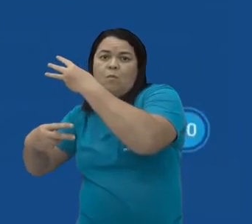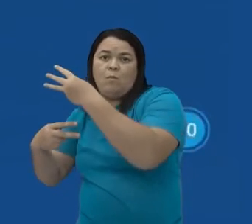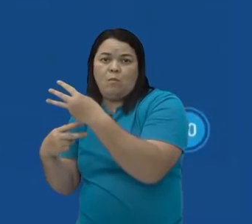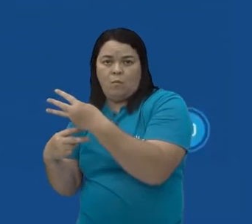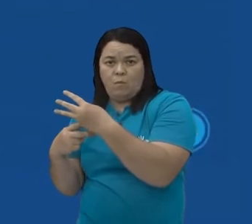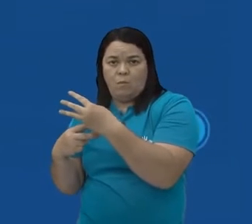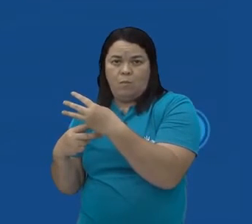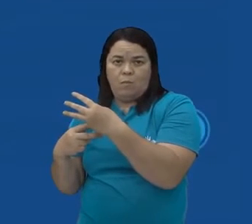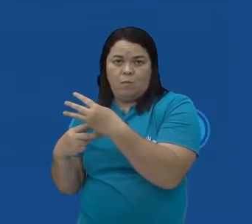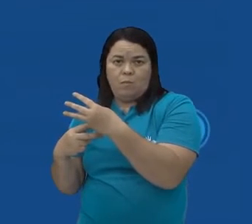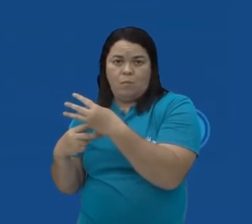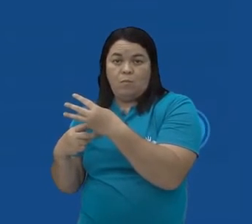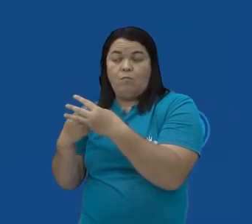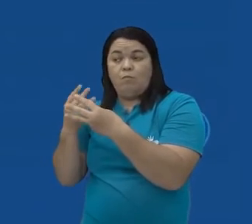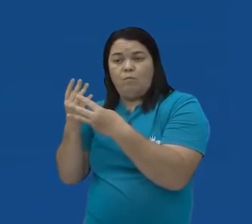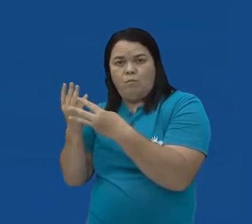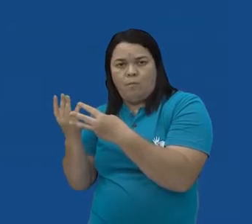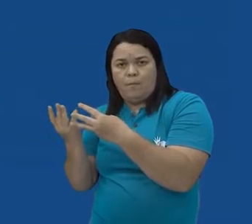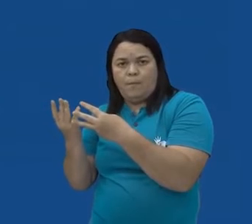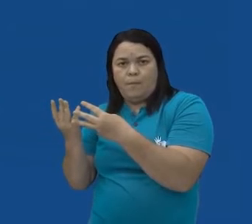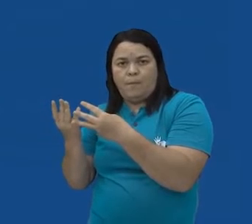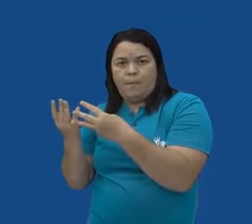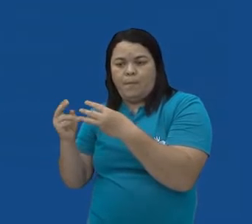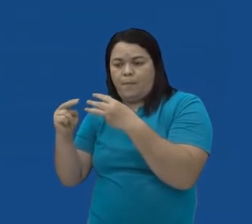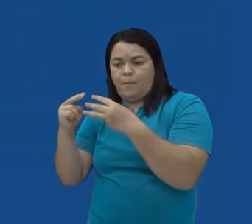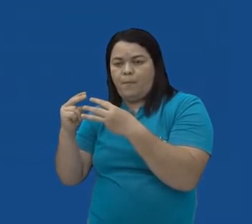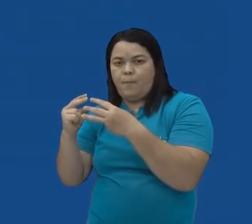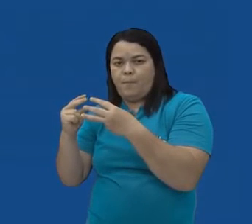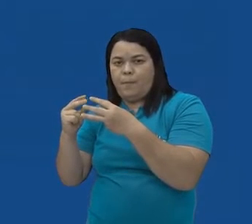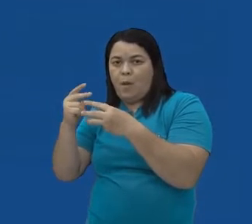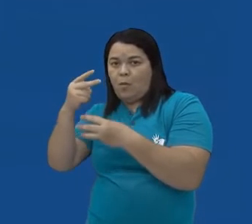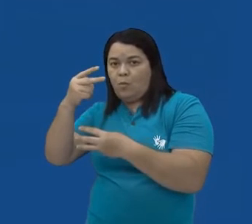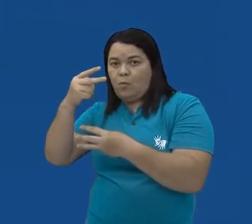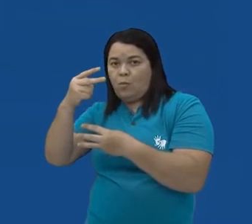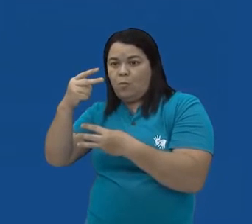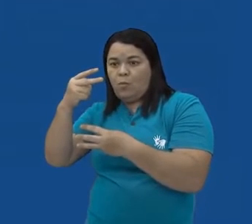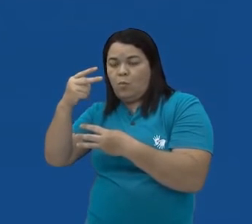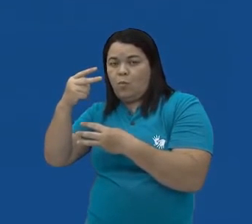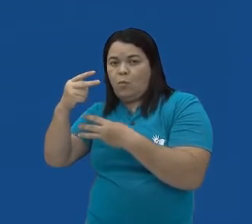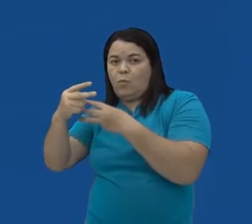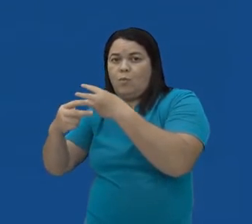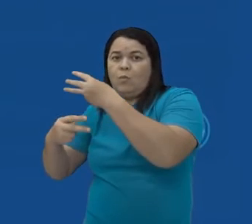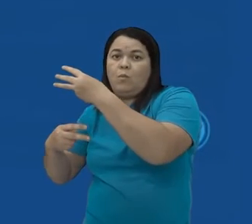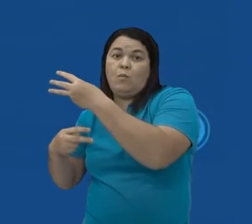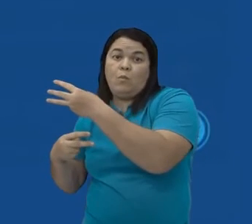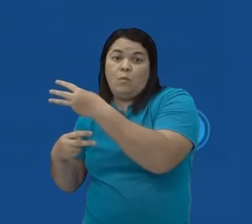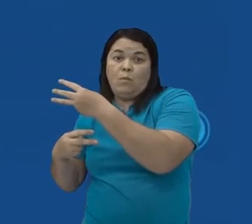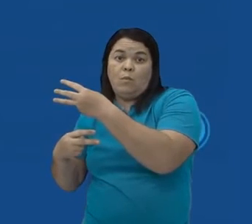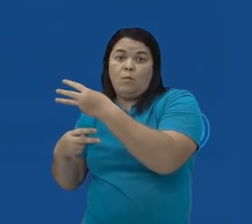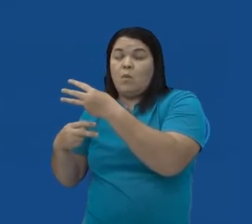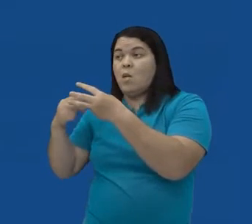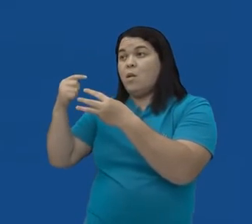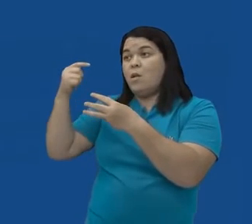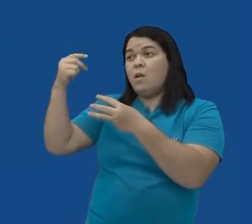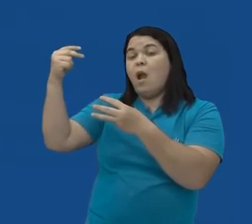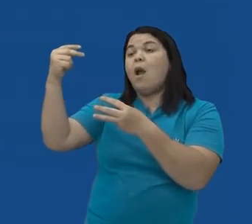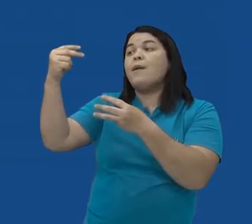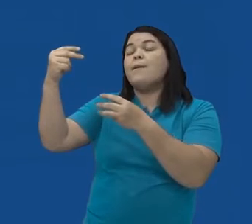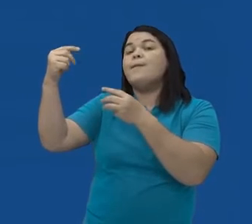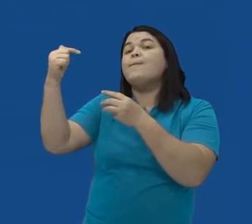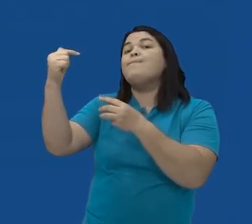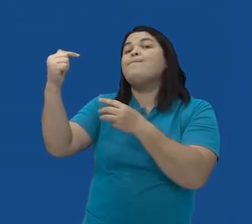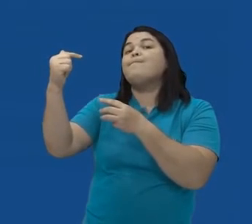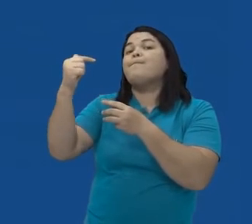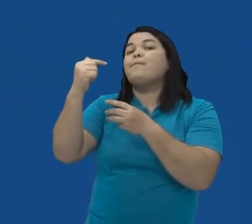essa base. Por esse motivo que ela passa de 2/3 para 3/2. E, ao inverter, não